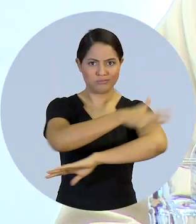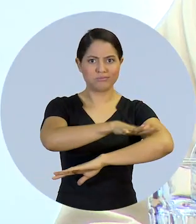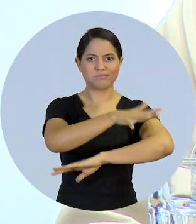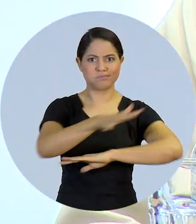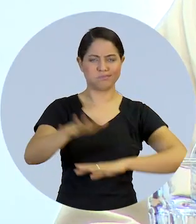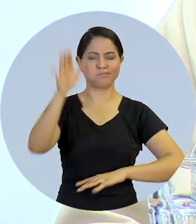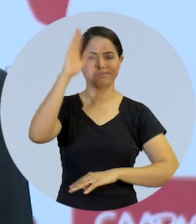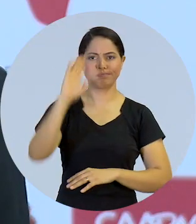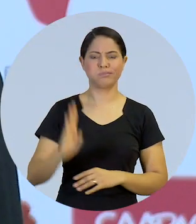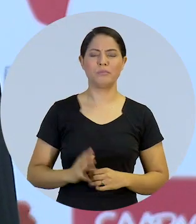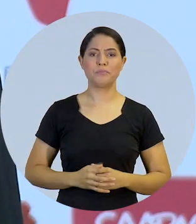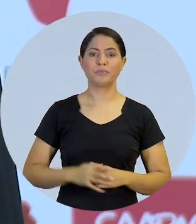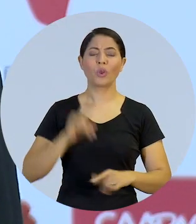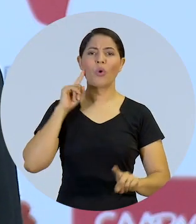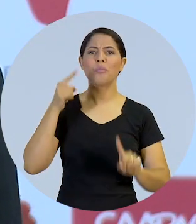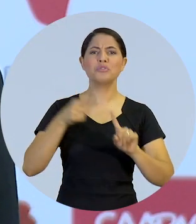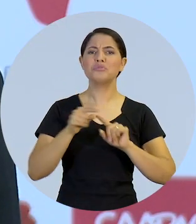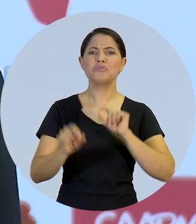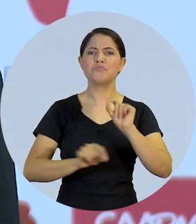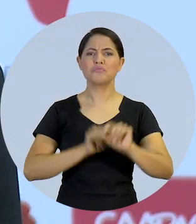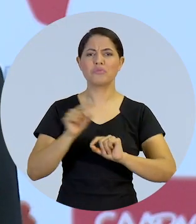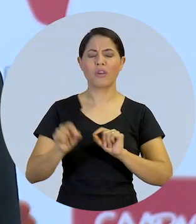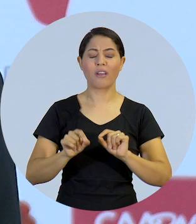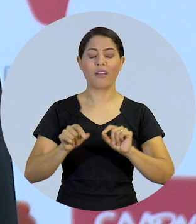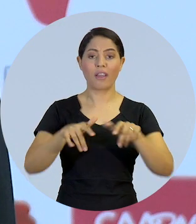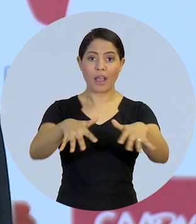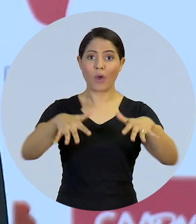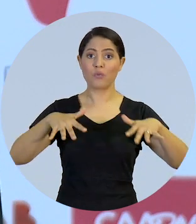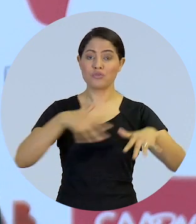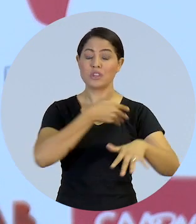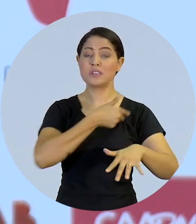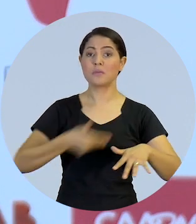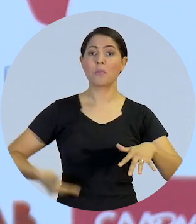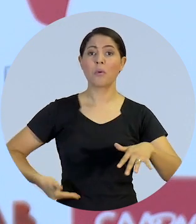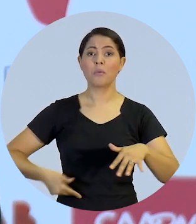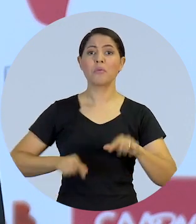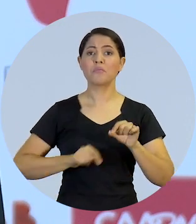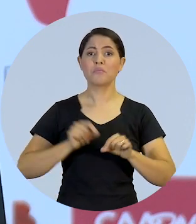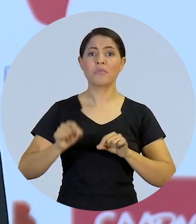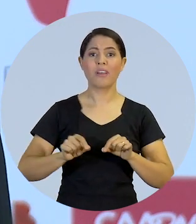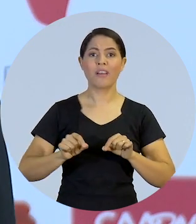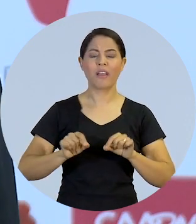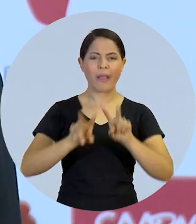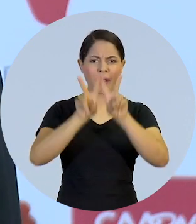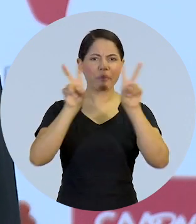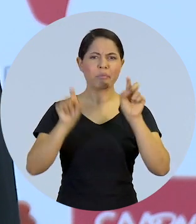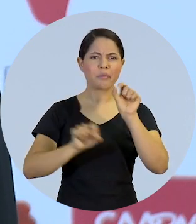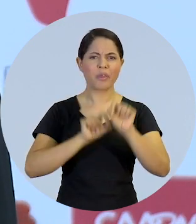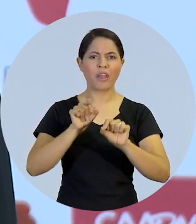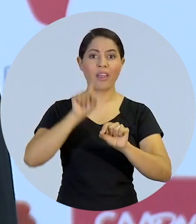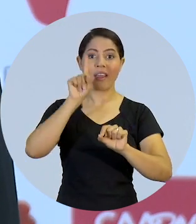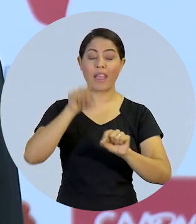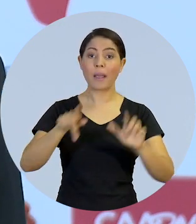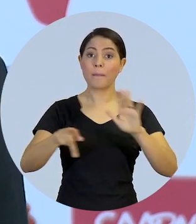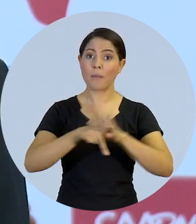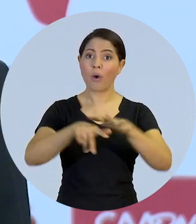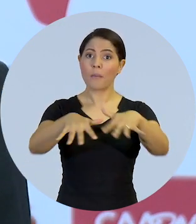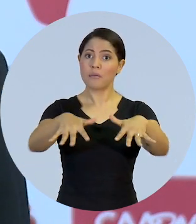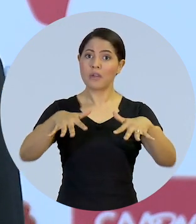praias brasileiras. O maior objetivo dessas audiências públicas, como o próprio nome diz, é de ouvir, é de